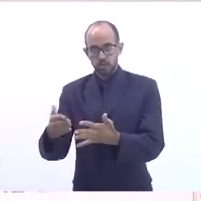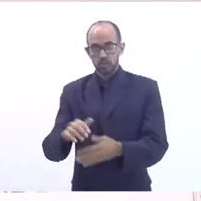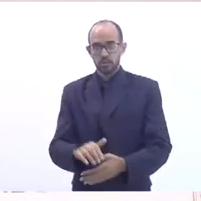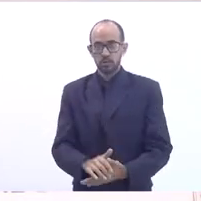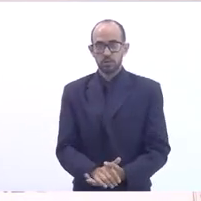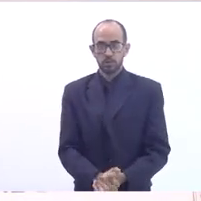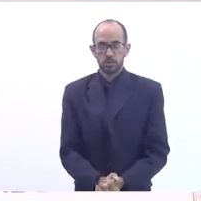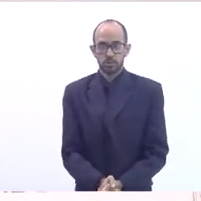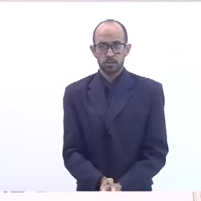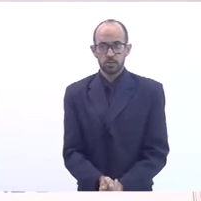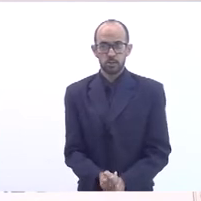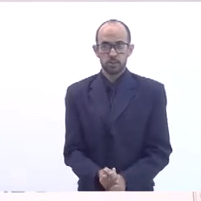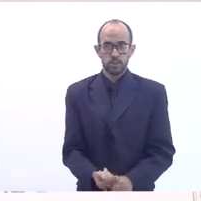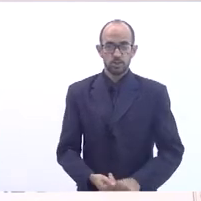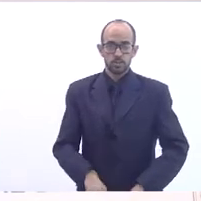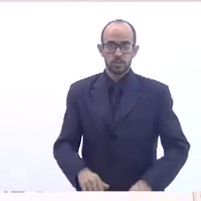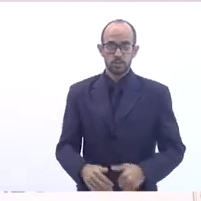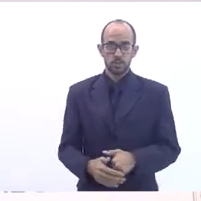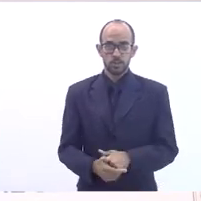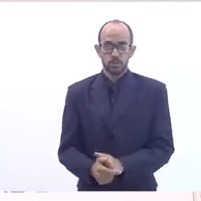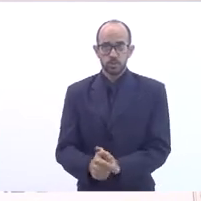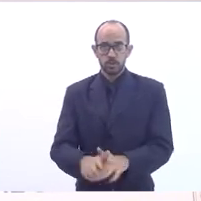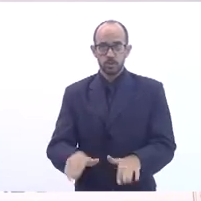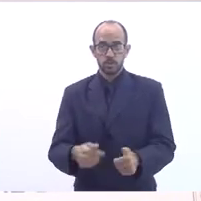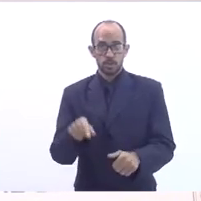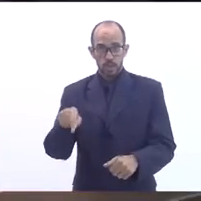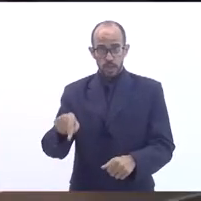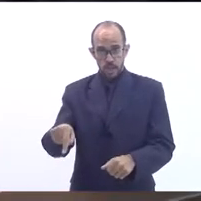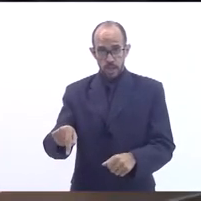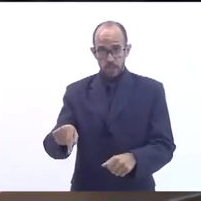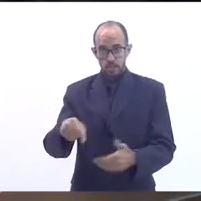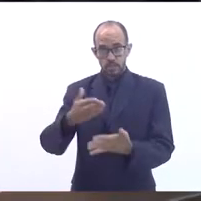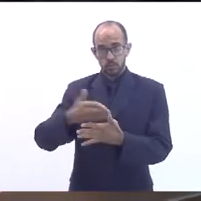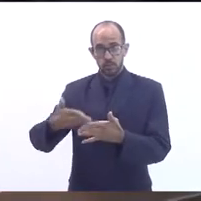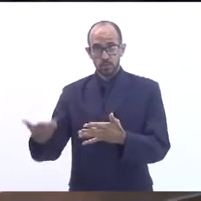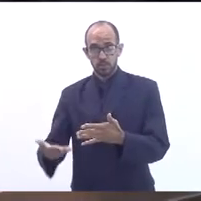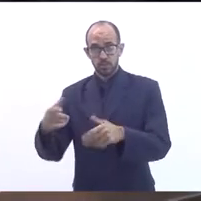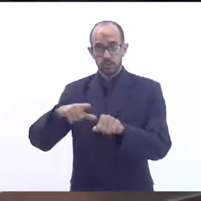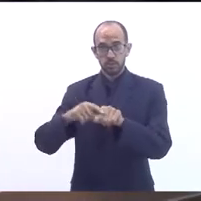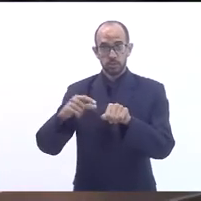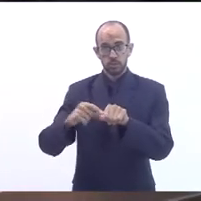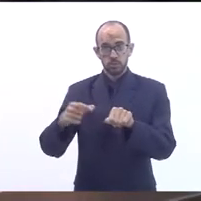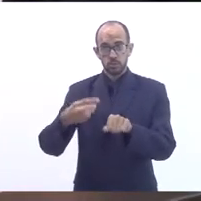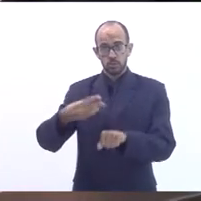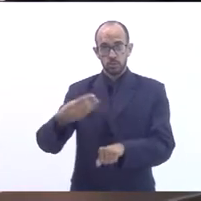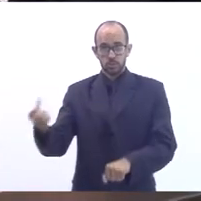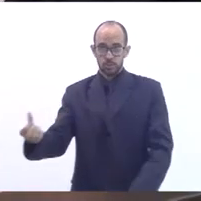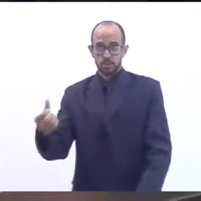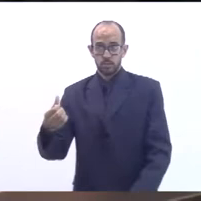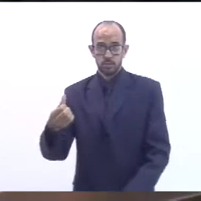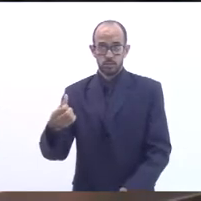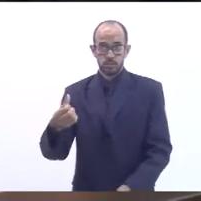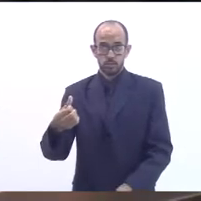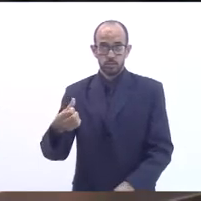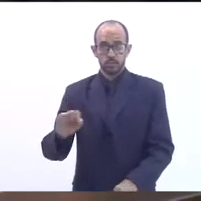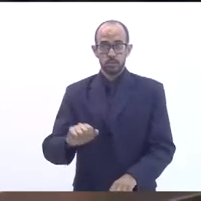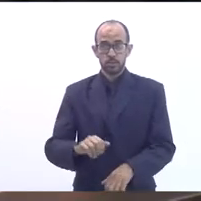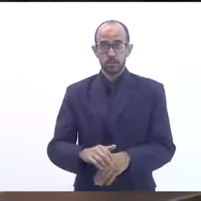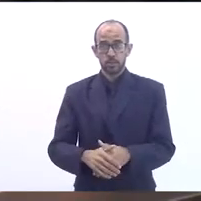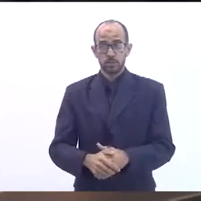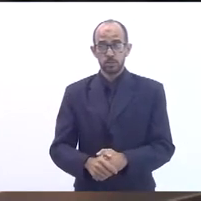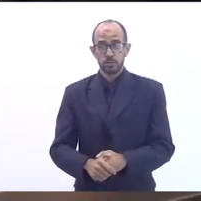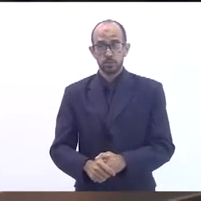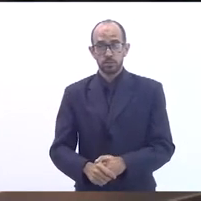Econômica econômica e esse que financia está no artigo 36 da lei de drogas onde a pena de 8 a 20